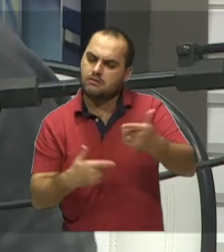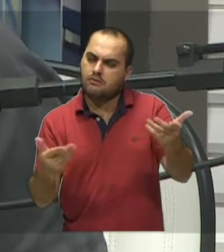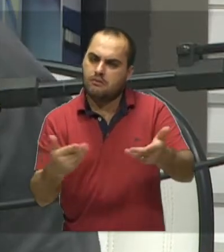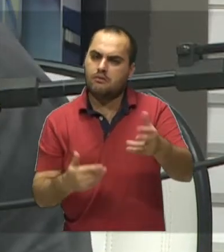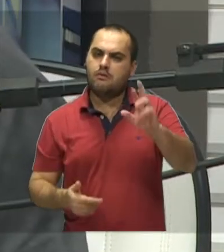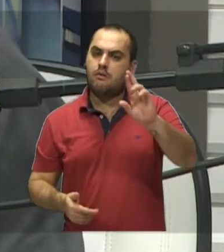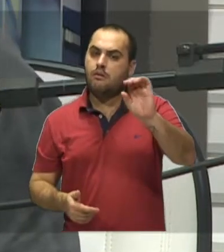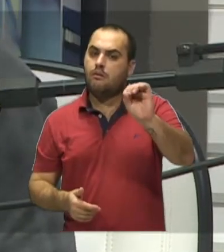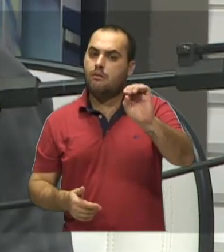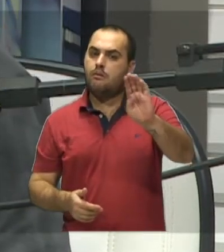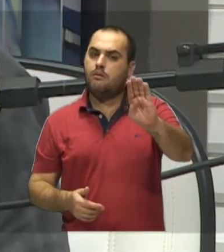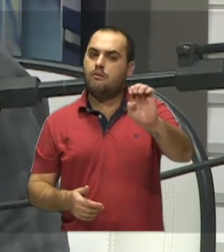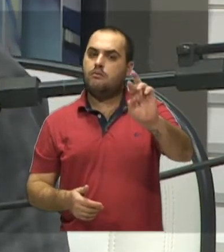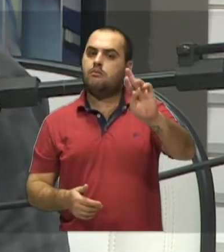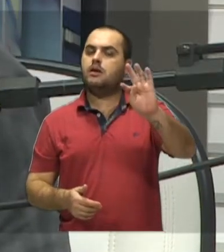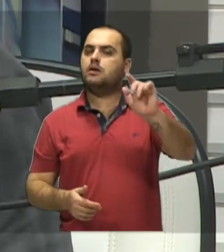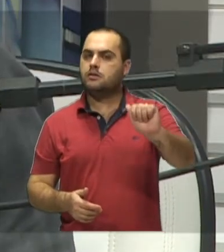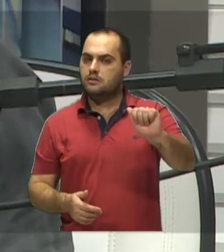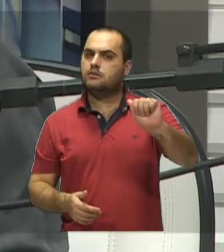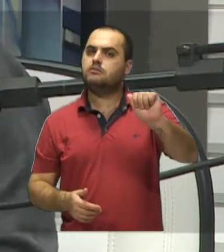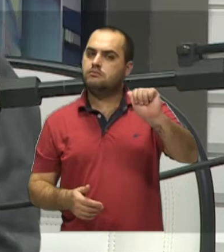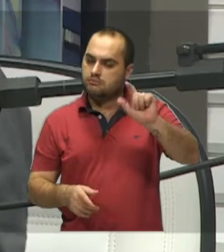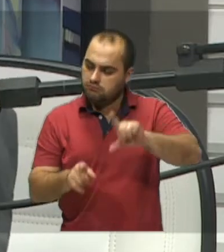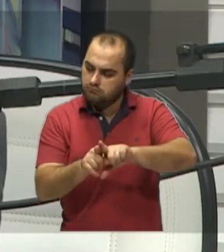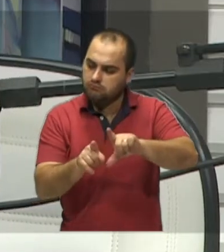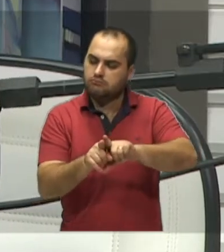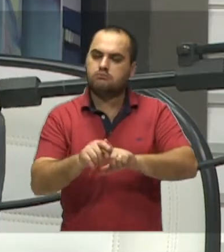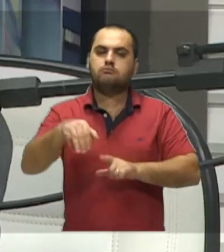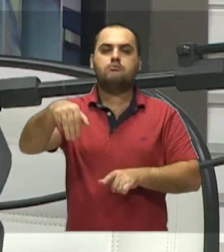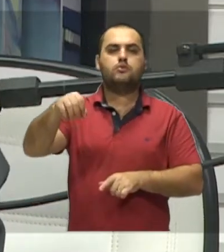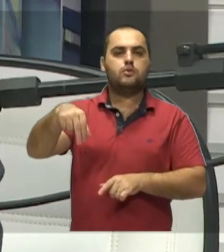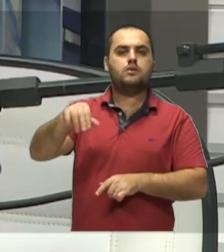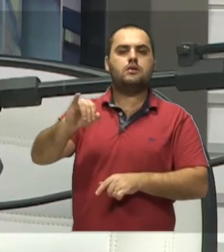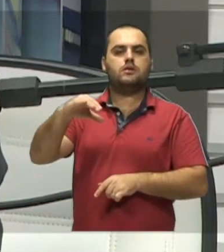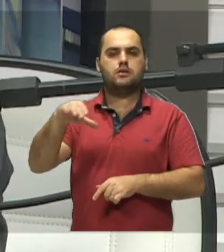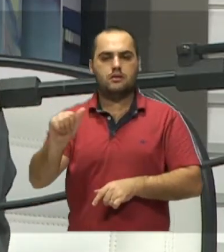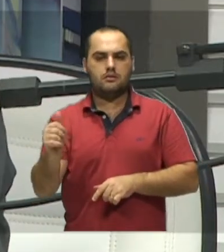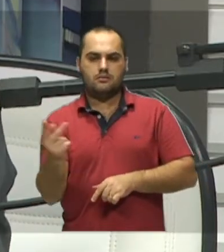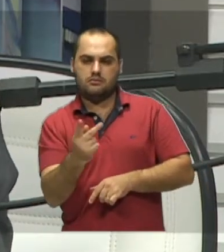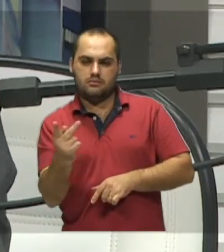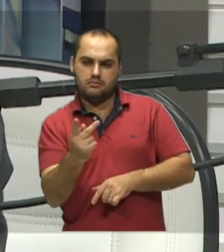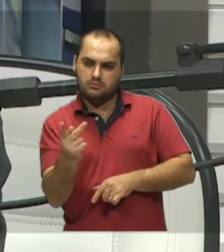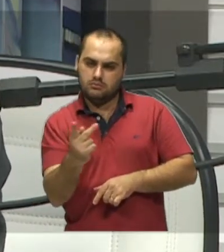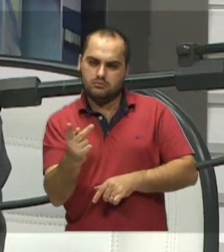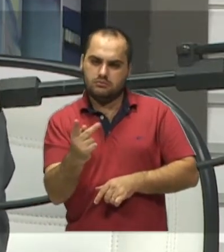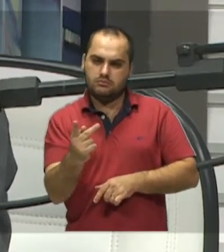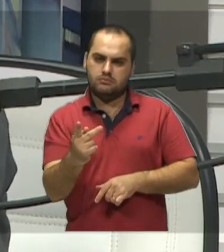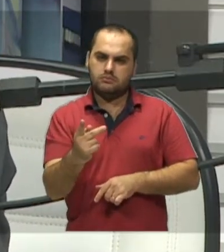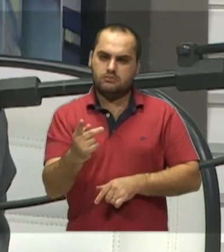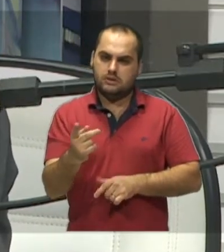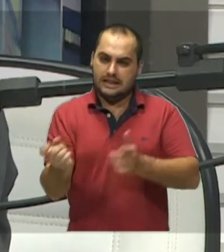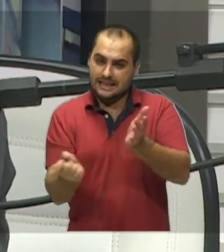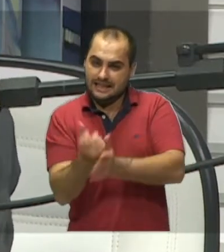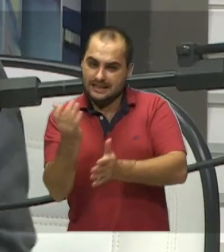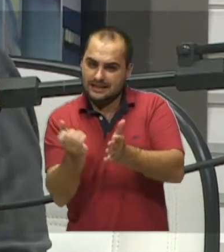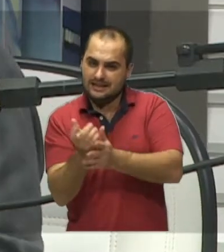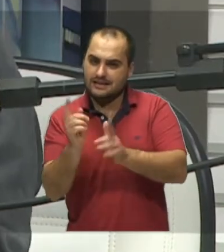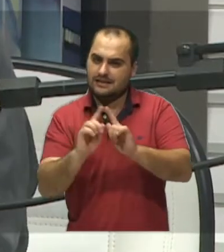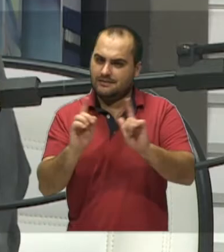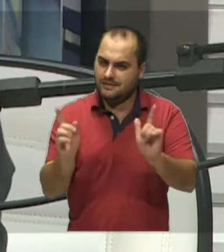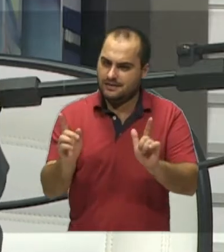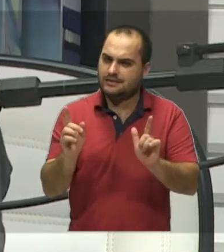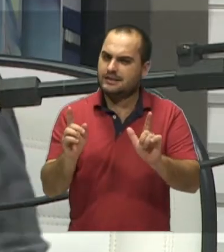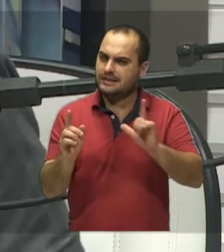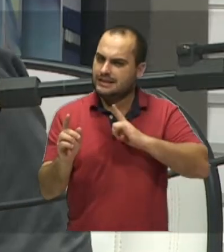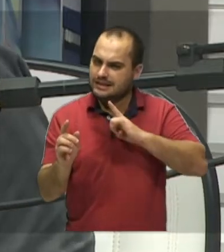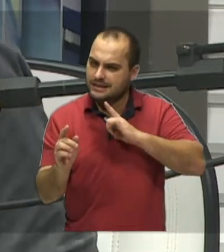Roberta Sá também grava coisas que eu gosto demais, a Mônica Salmaço, tanto a Roberta Sá quanto a Mônica, elas não são compositoras, mas o que elas gravam tem